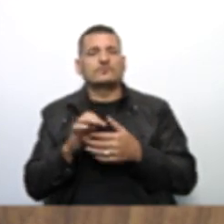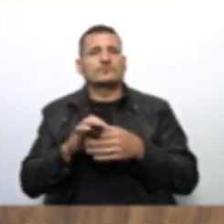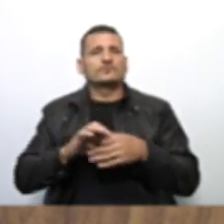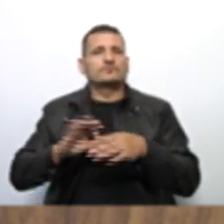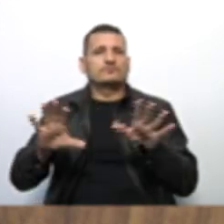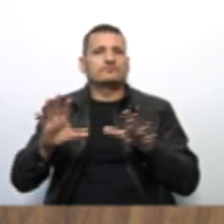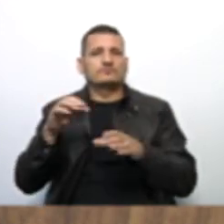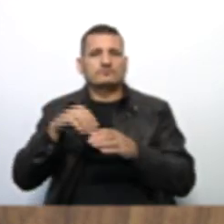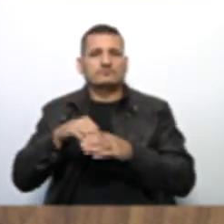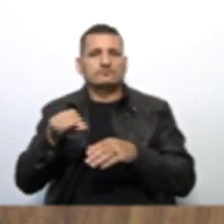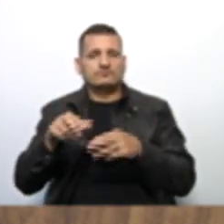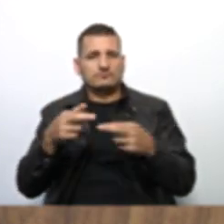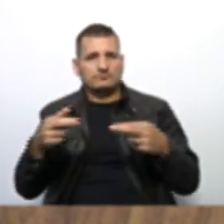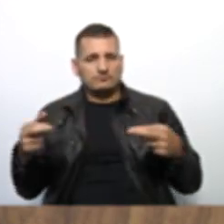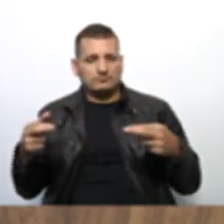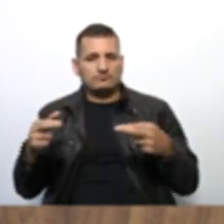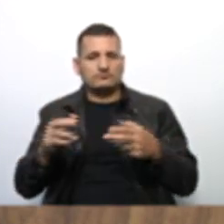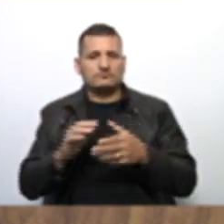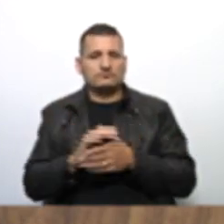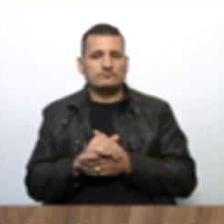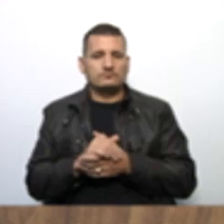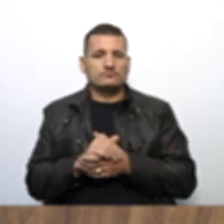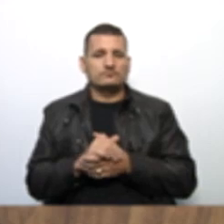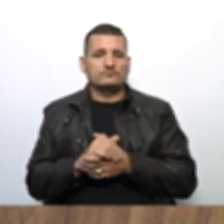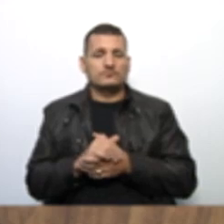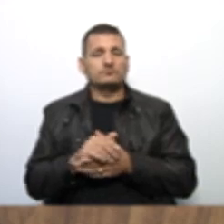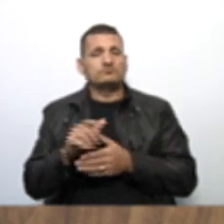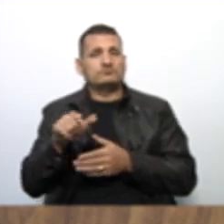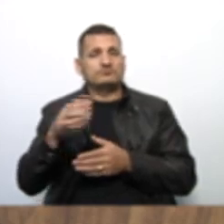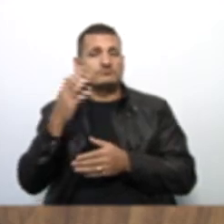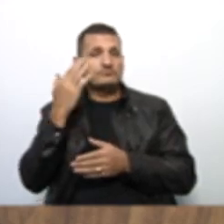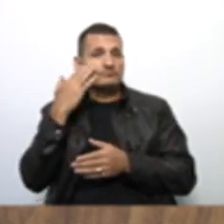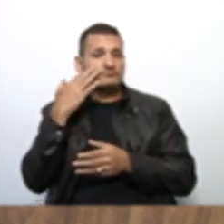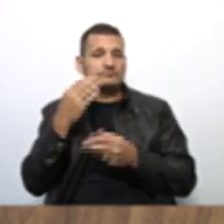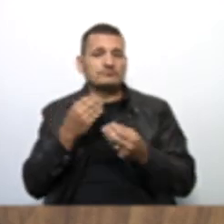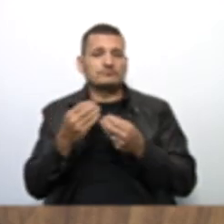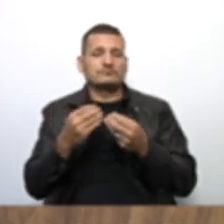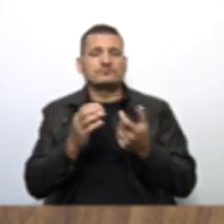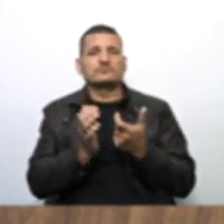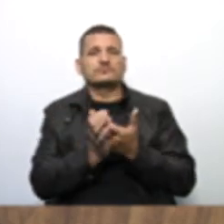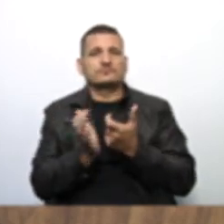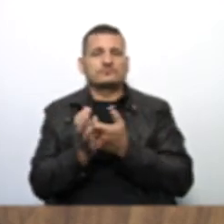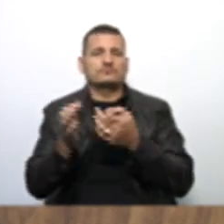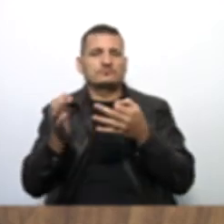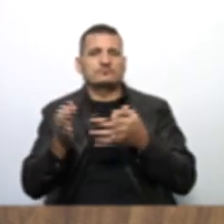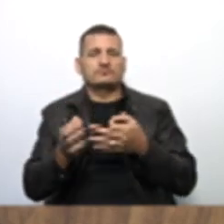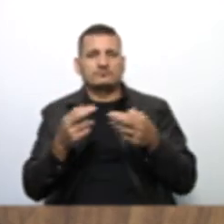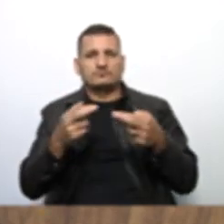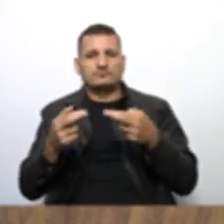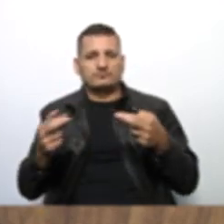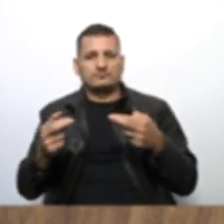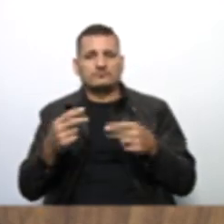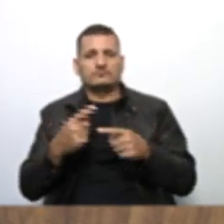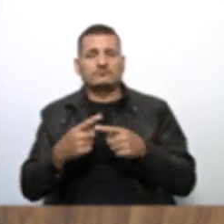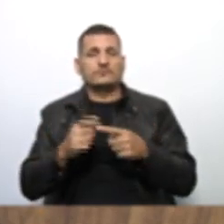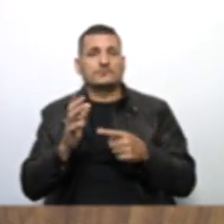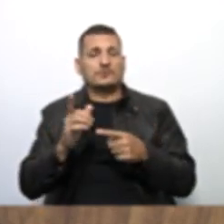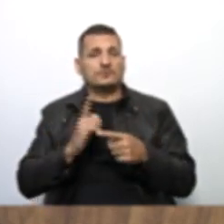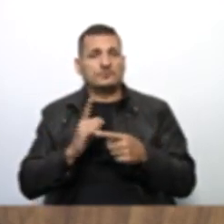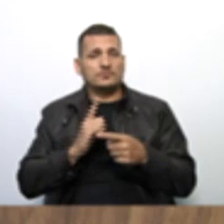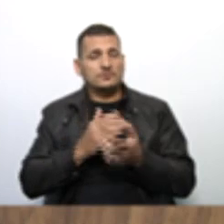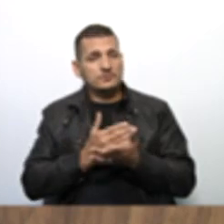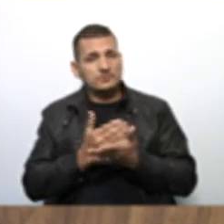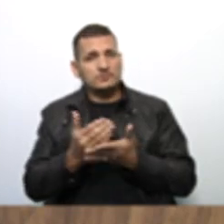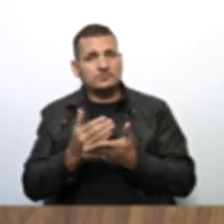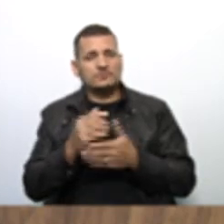disponibilizar dentro dessa rede. Então, essa é a questão da gente saber a classificação exata da nossa rede, que a gente já tem um ponto de partida e aí o